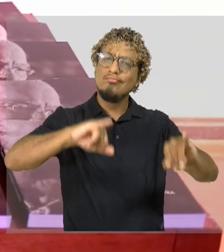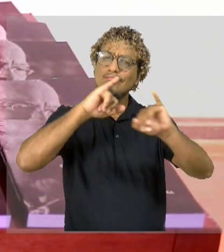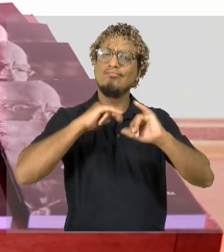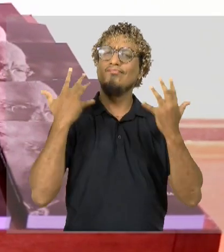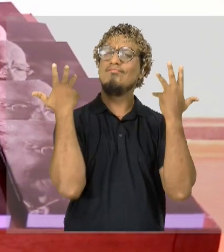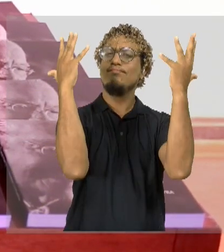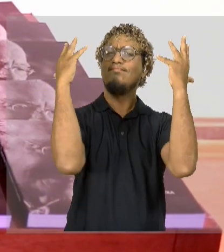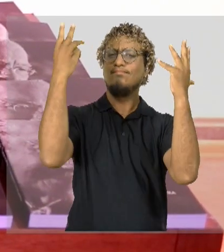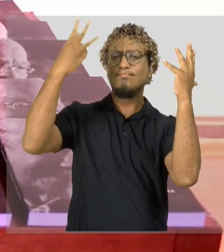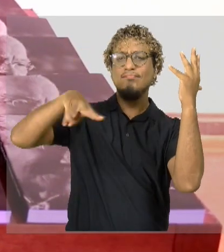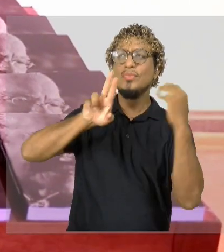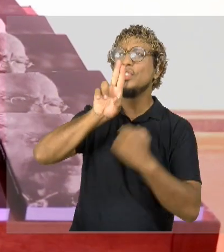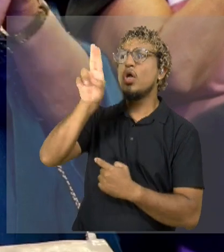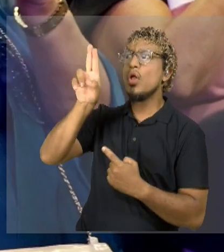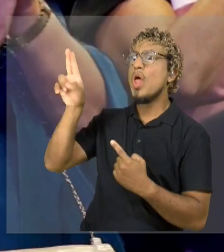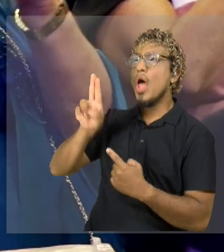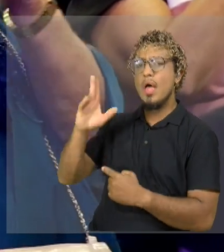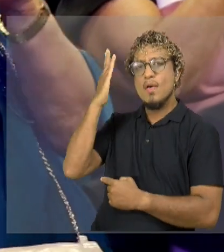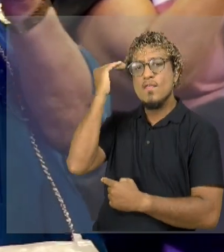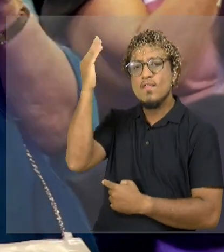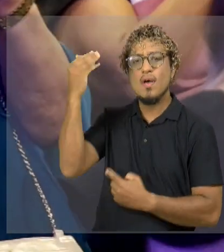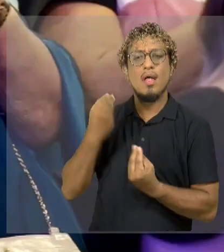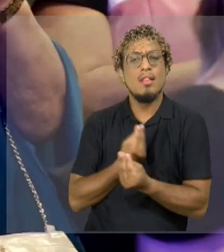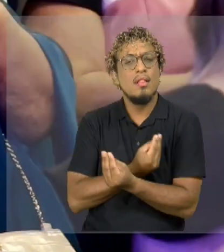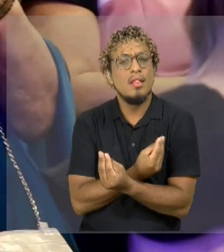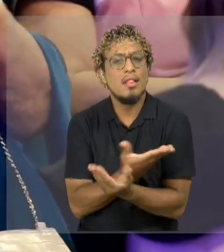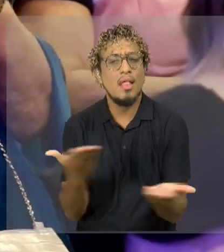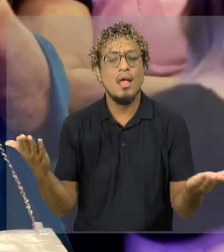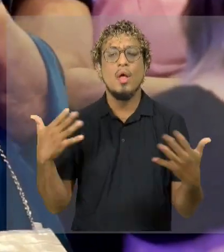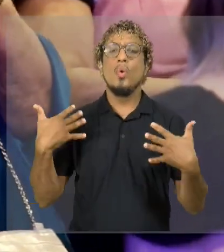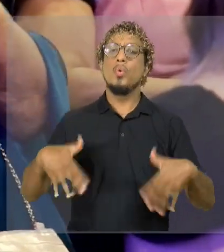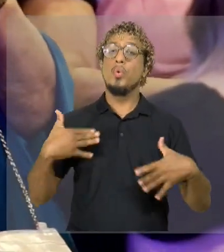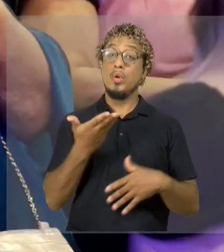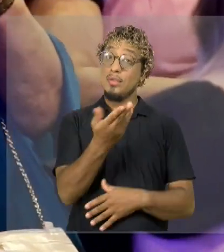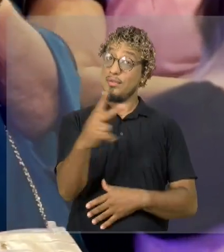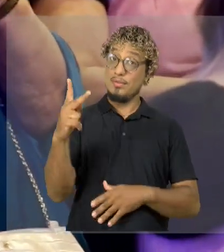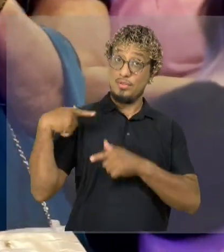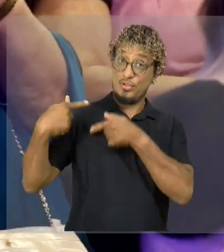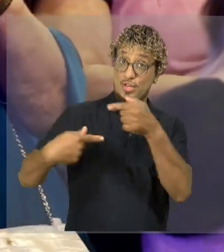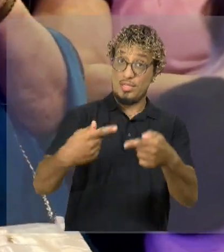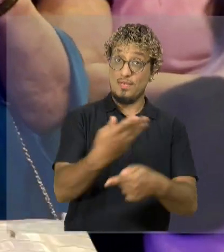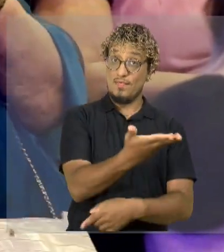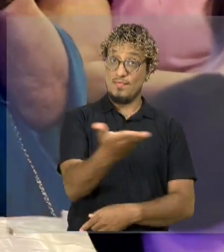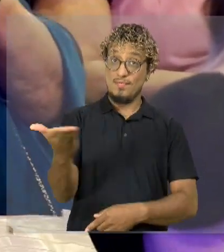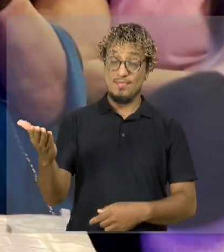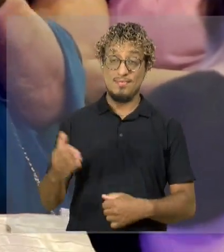os grandes nomes que ele sempre deu e que vai continuar dando. Está aí na geração de vocês.